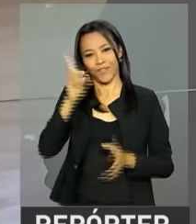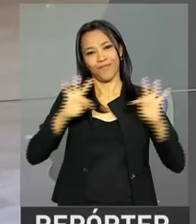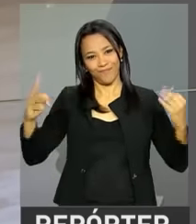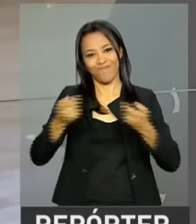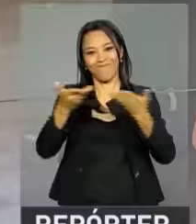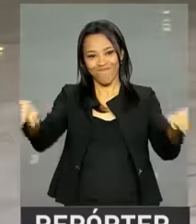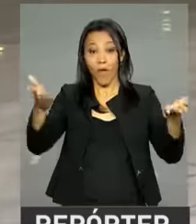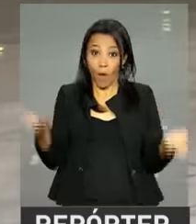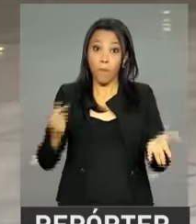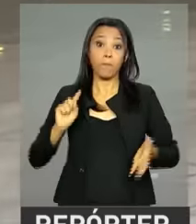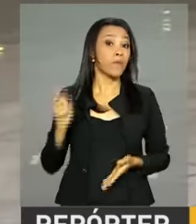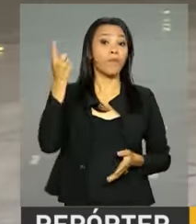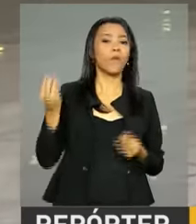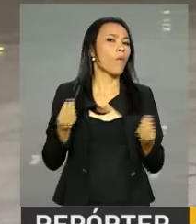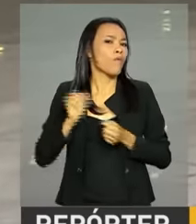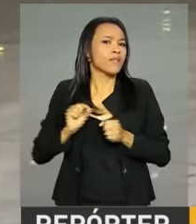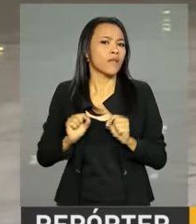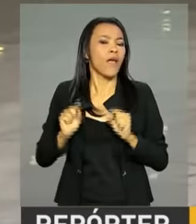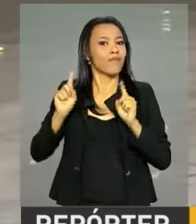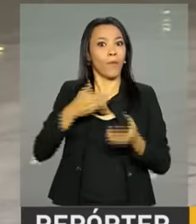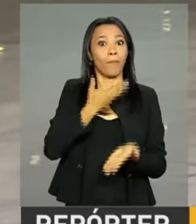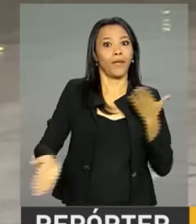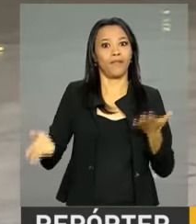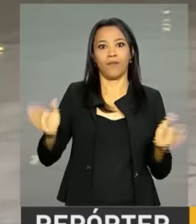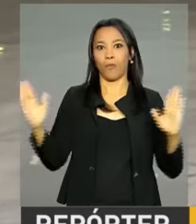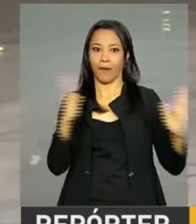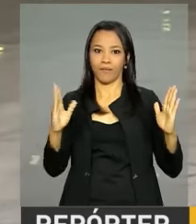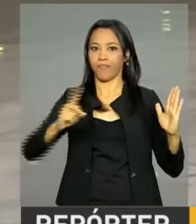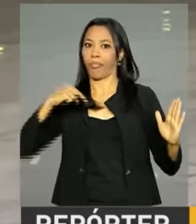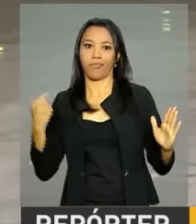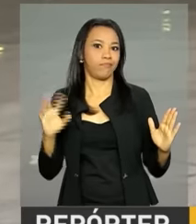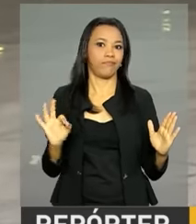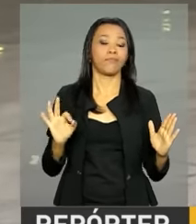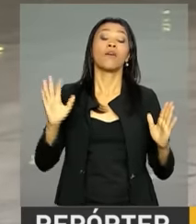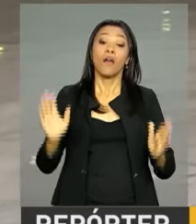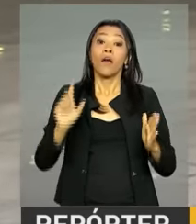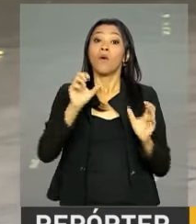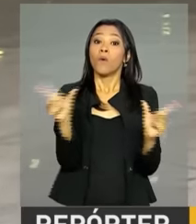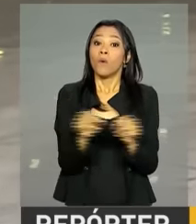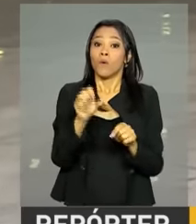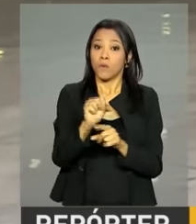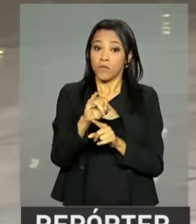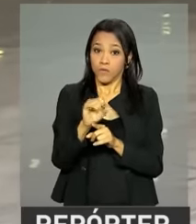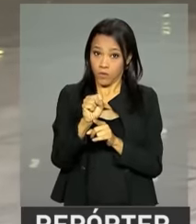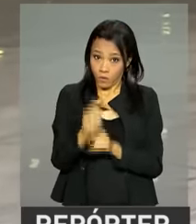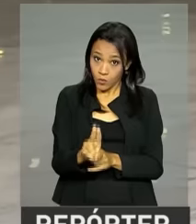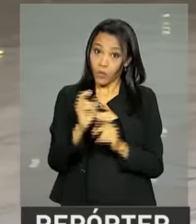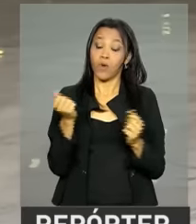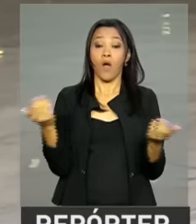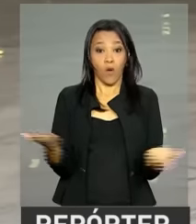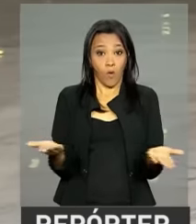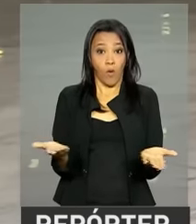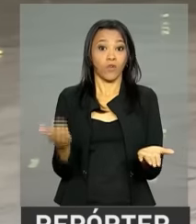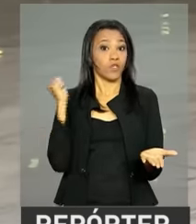todos Olha o primeiro passo para se inscrever é não perder o prazo as inscrições para o sizu o sistema de seleção unificada começaram às 0 hor de